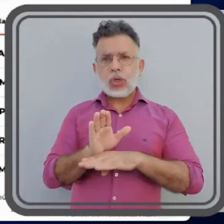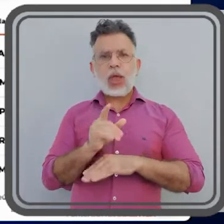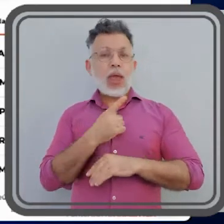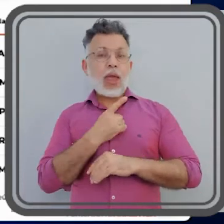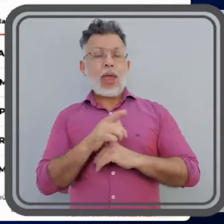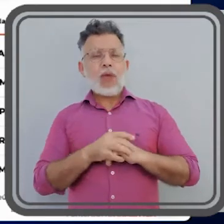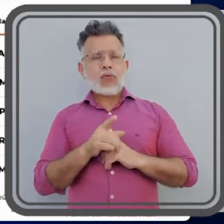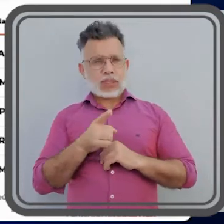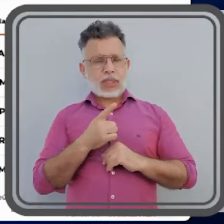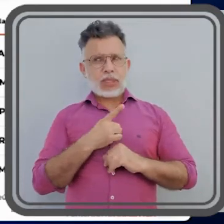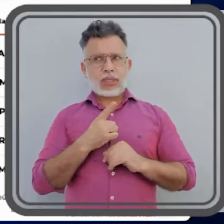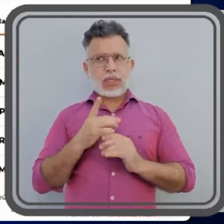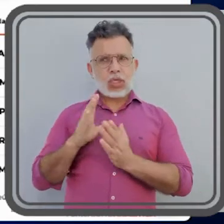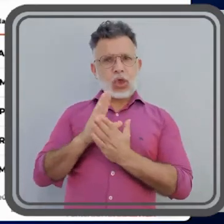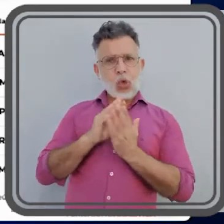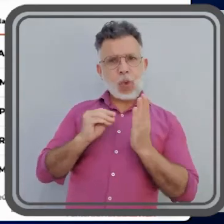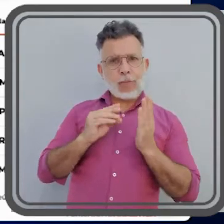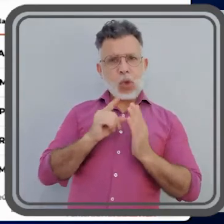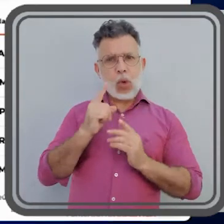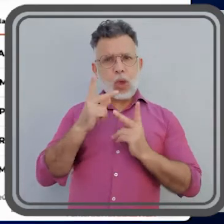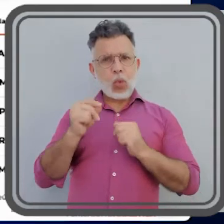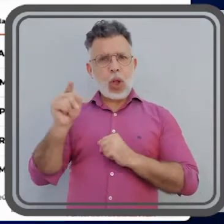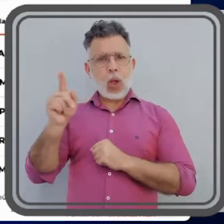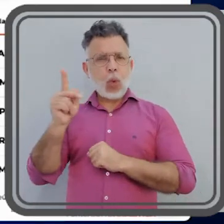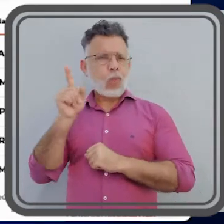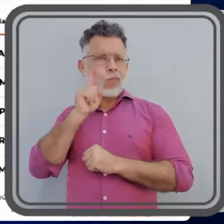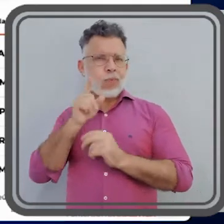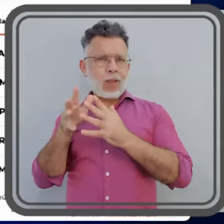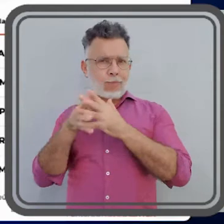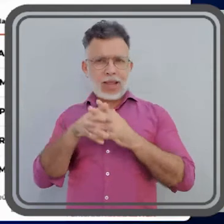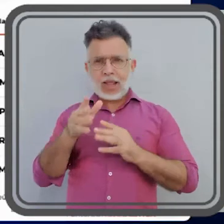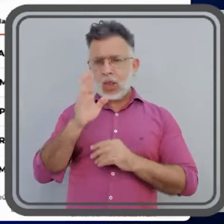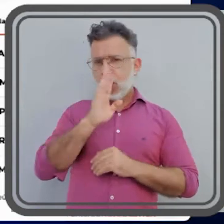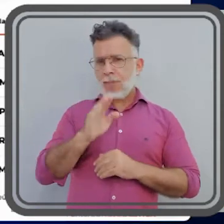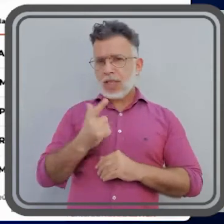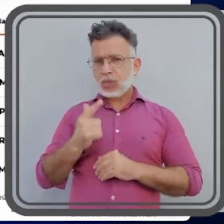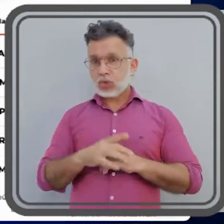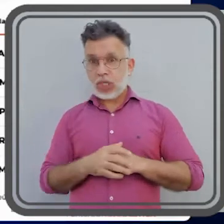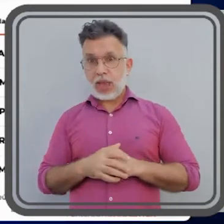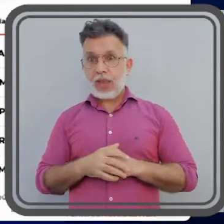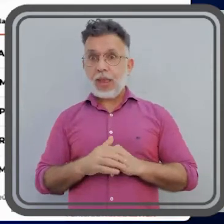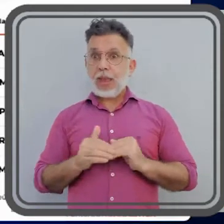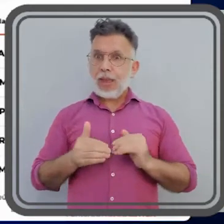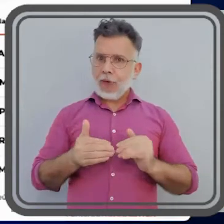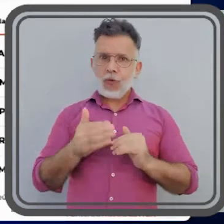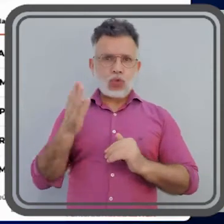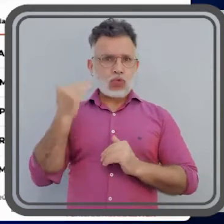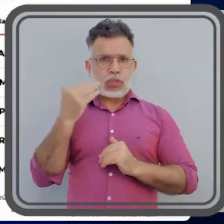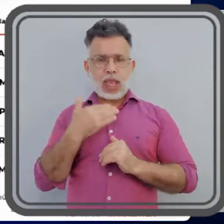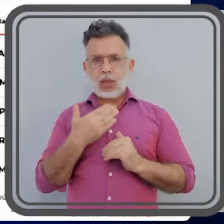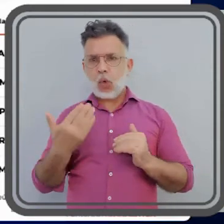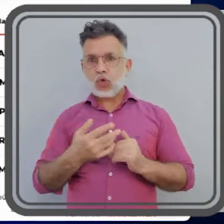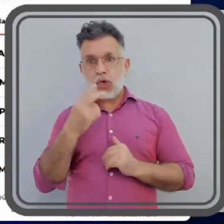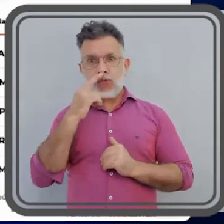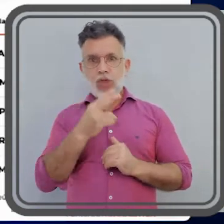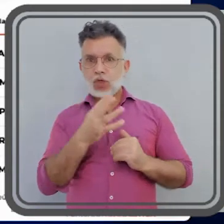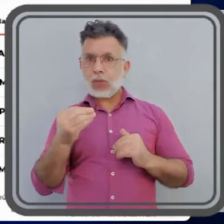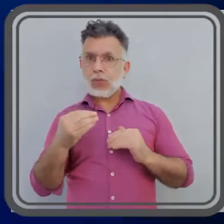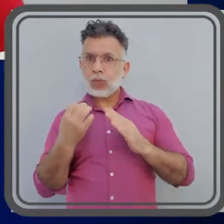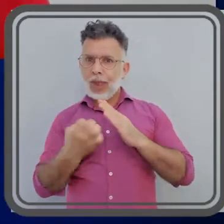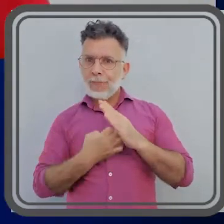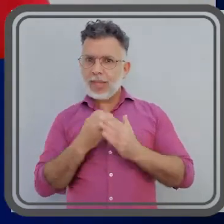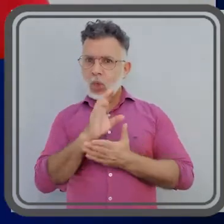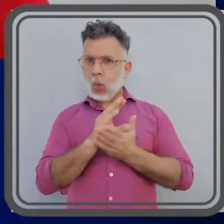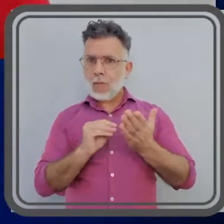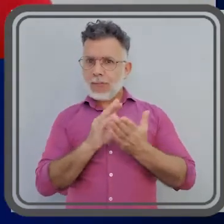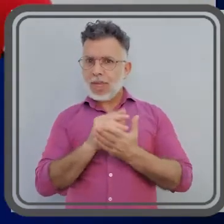e tal, você se espelhou muito no modelo americano. No Brasil não tinha, né? E foi um sucesso, uhum, dado o sucesso que você tem na empresa, né? Hoje eu vejo muita empresa copiando